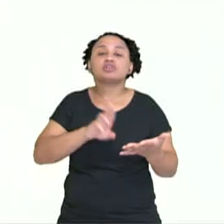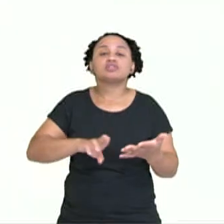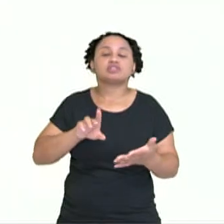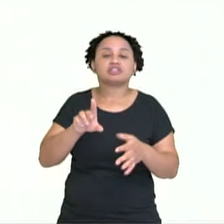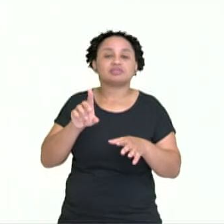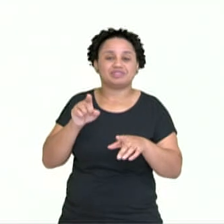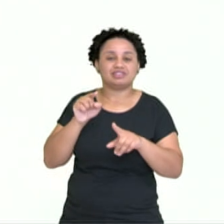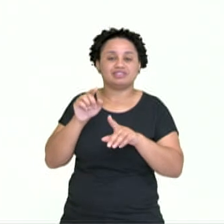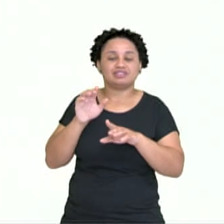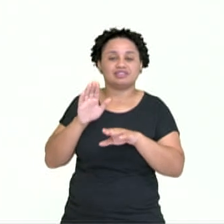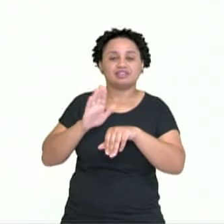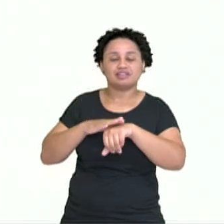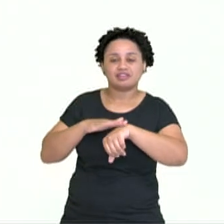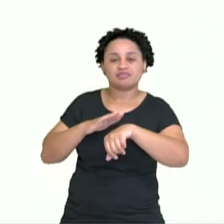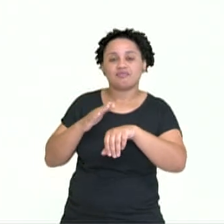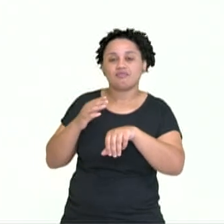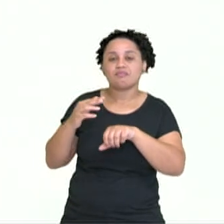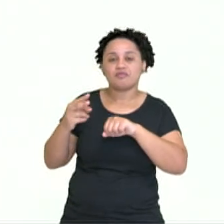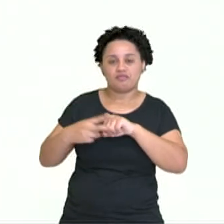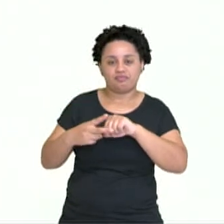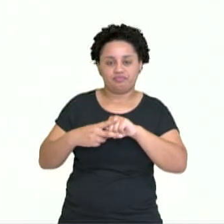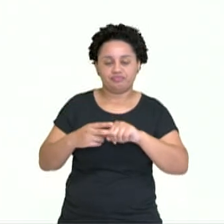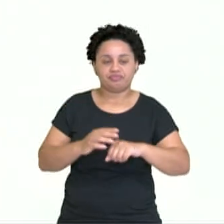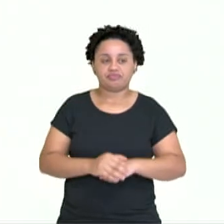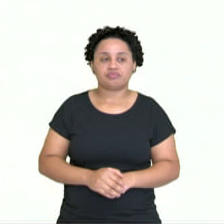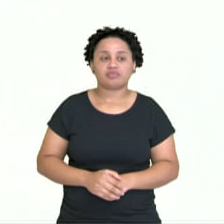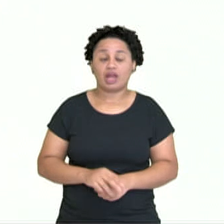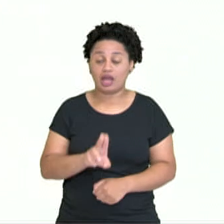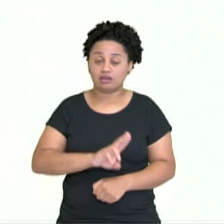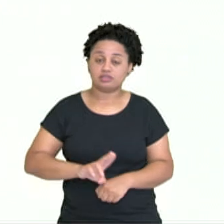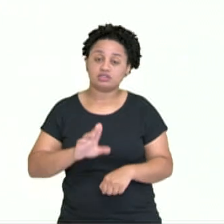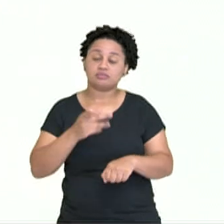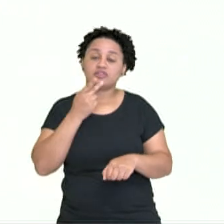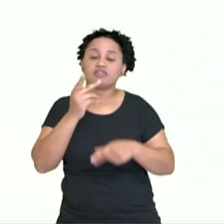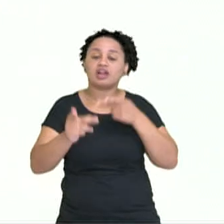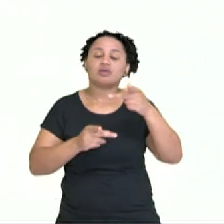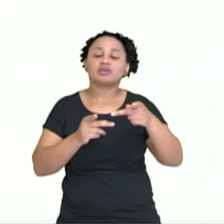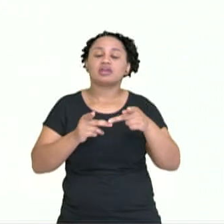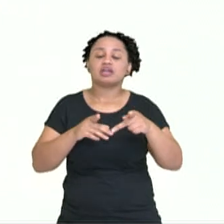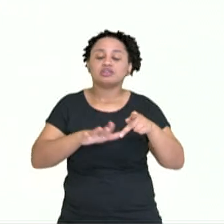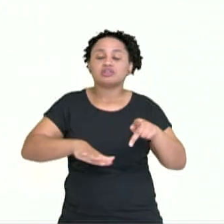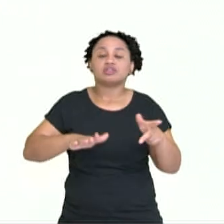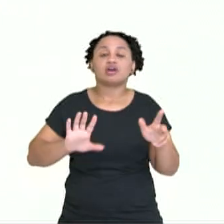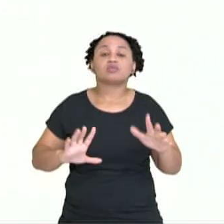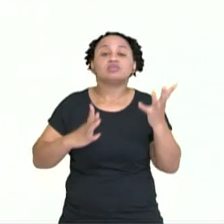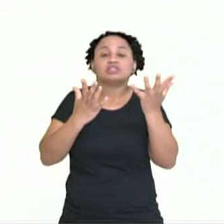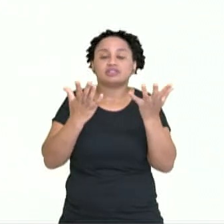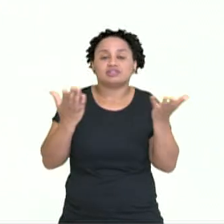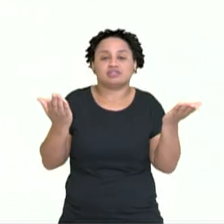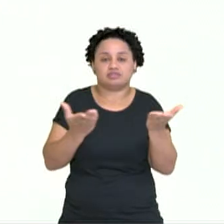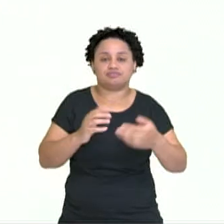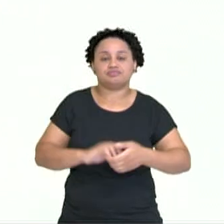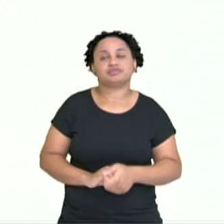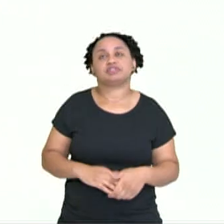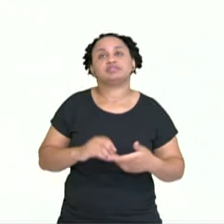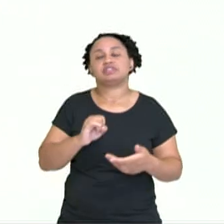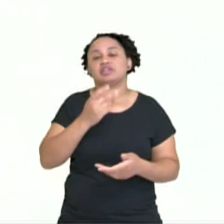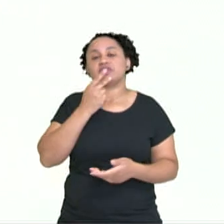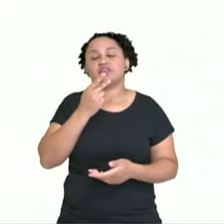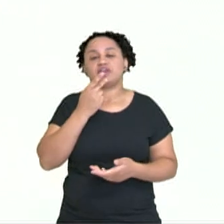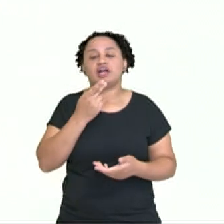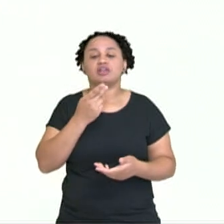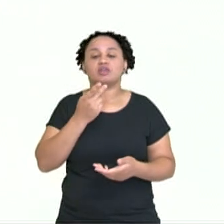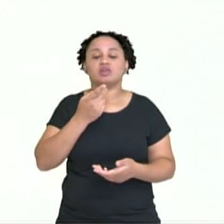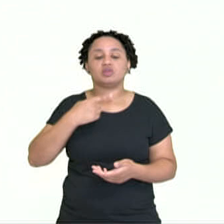verbal? Ele é usado para falar de ações que estão acontecendo no momento da fala. Então, por exemplo, se eu falo assim,